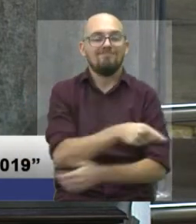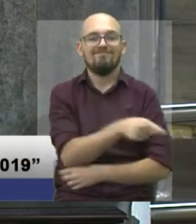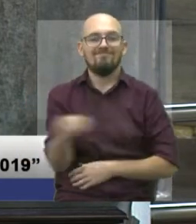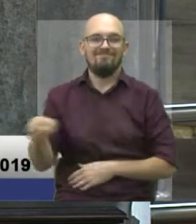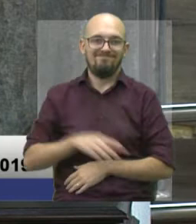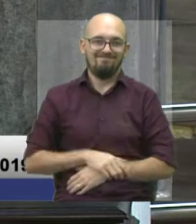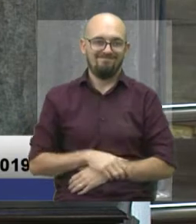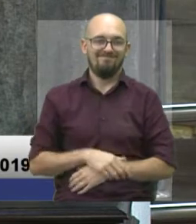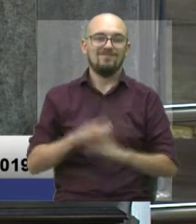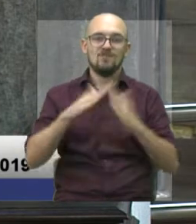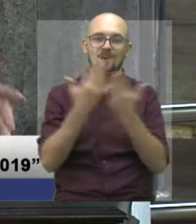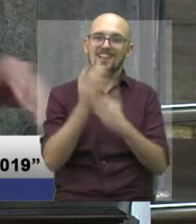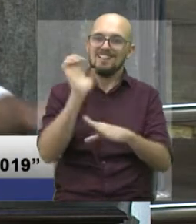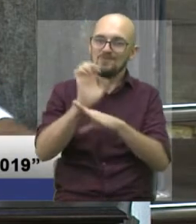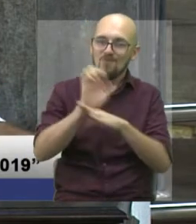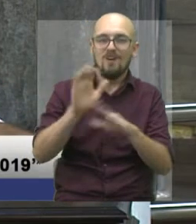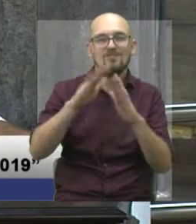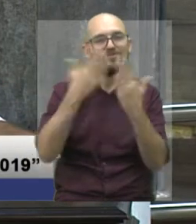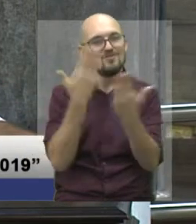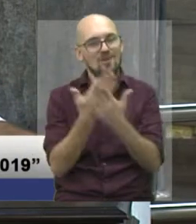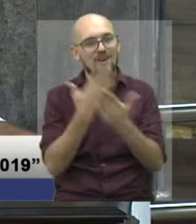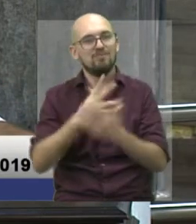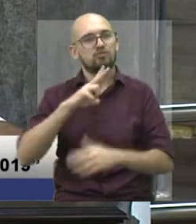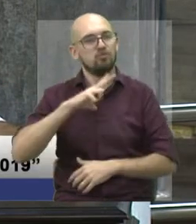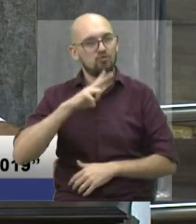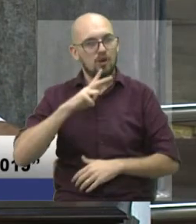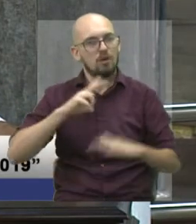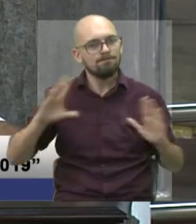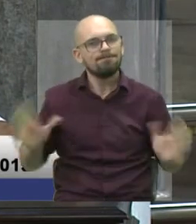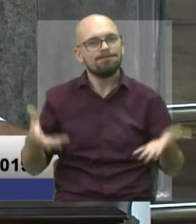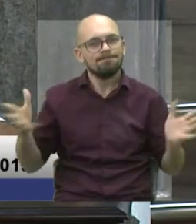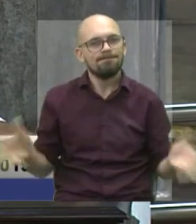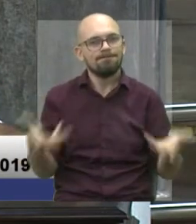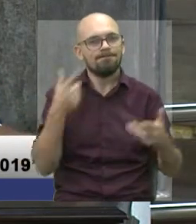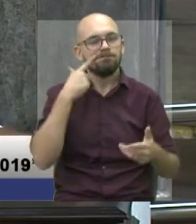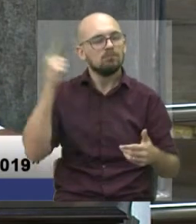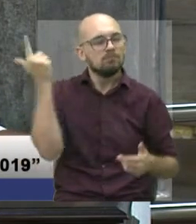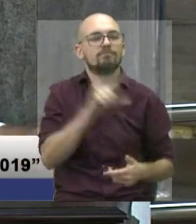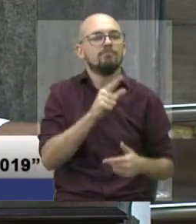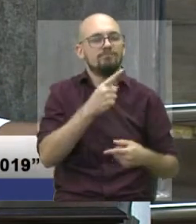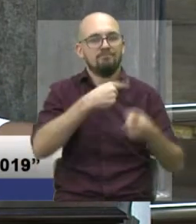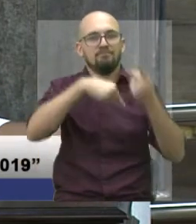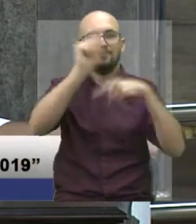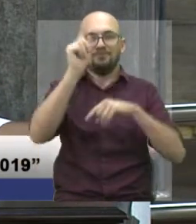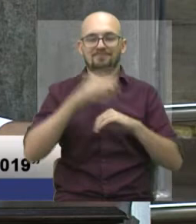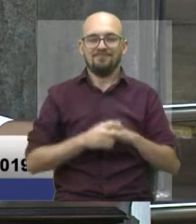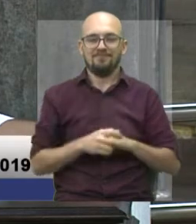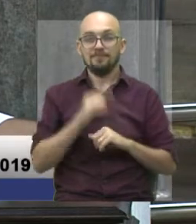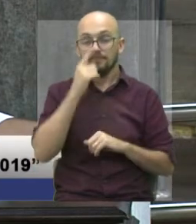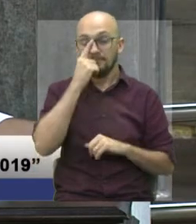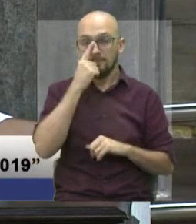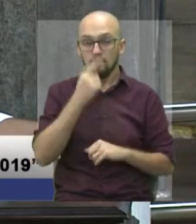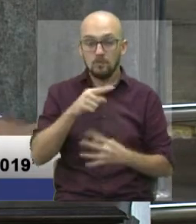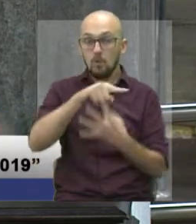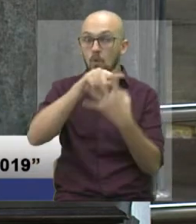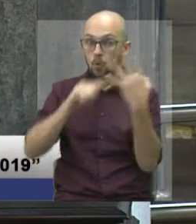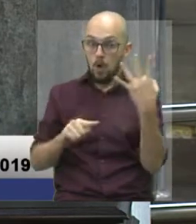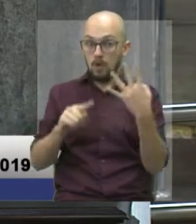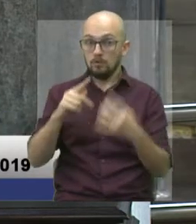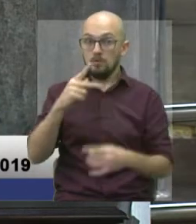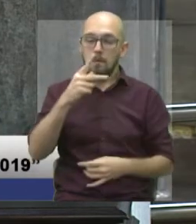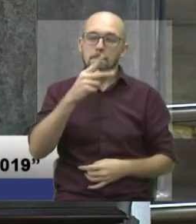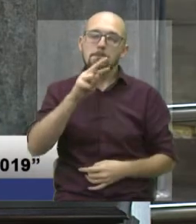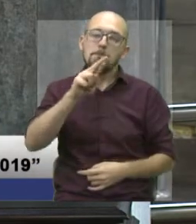na escola estadual, na escola privada, ele tem conseguido agregar nesse tipo de situação. E aí, são 4 pré-projetos. E